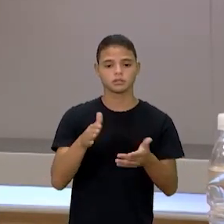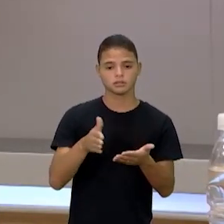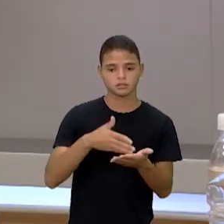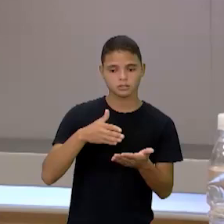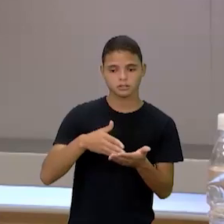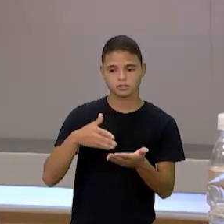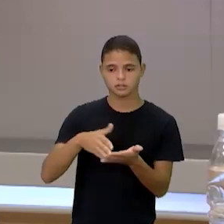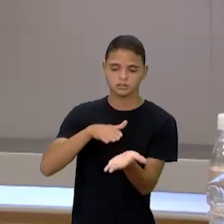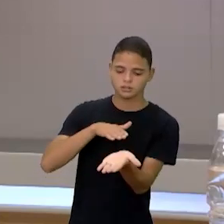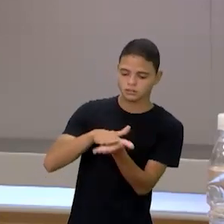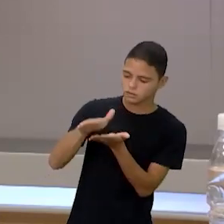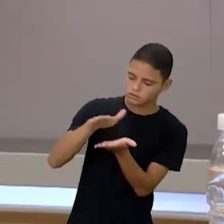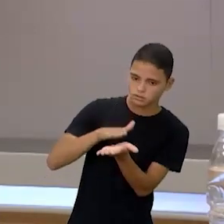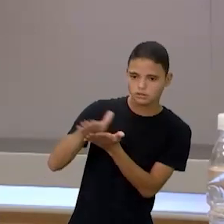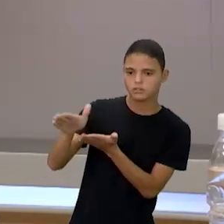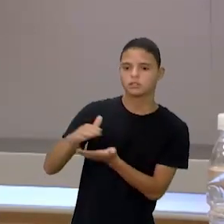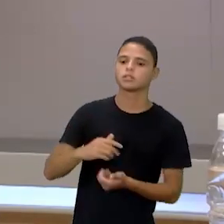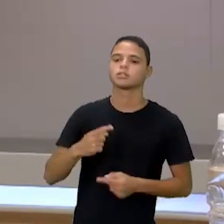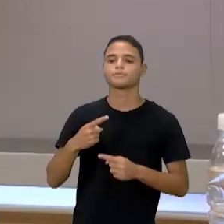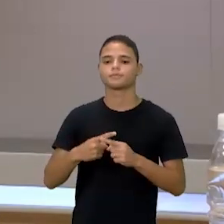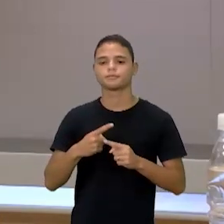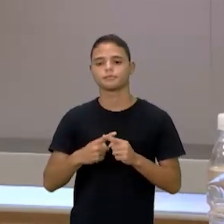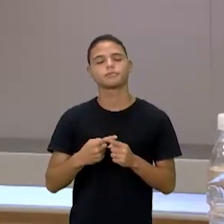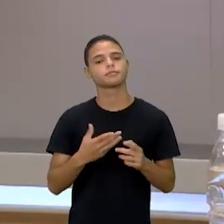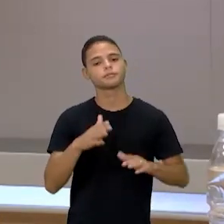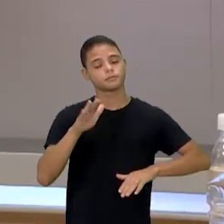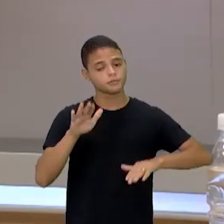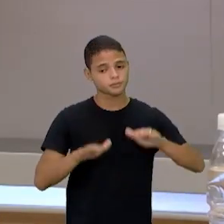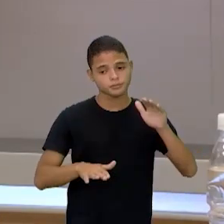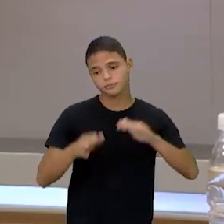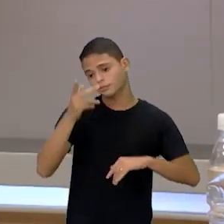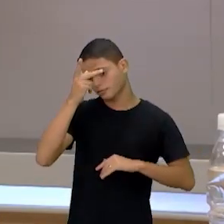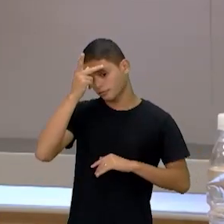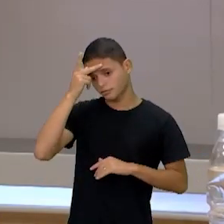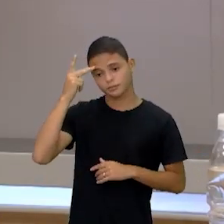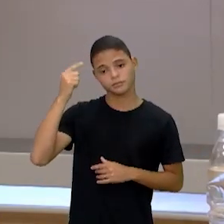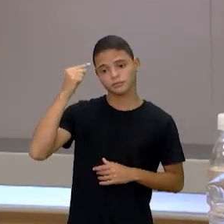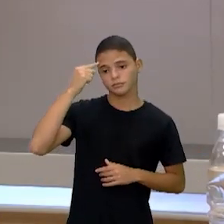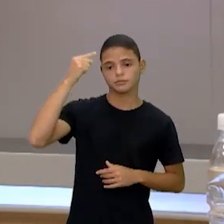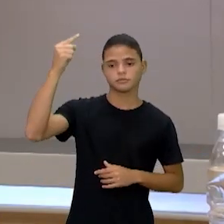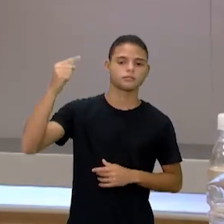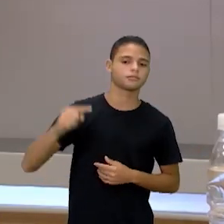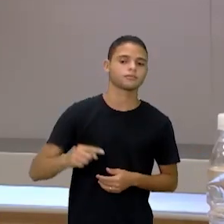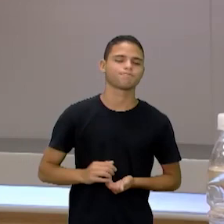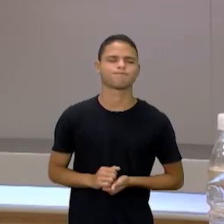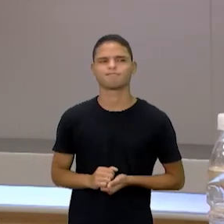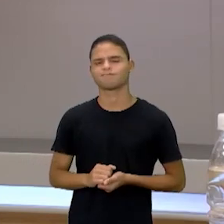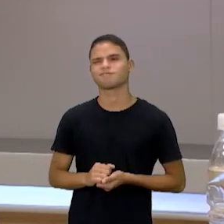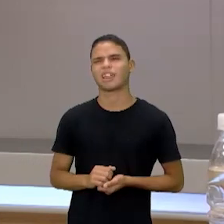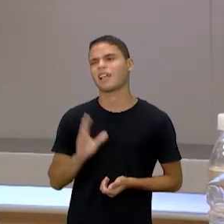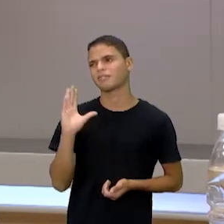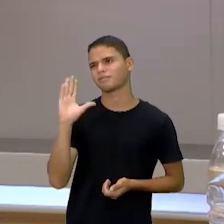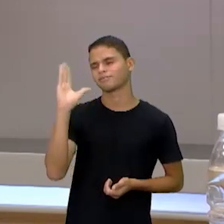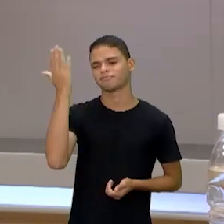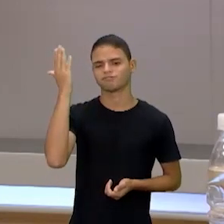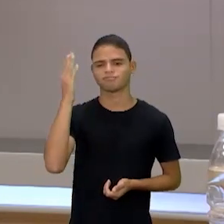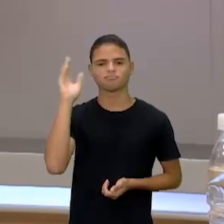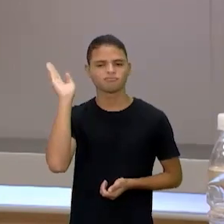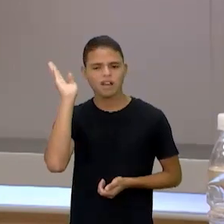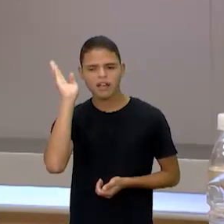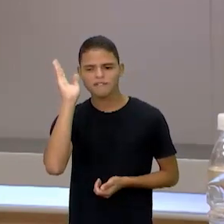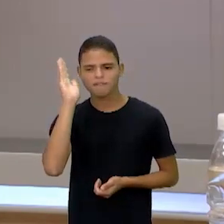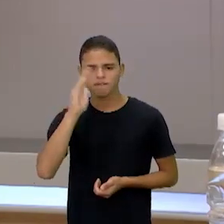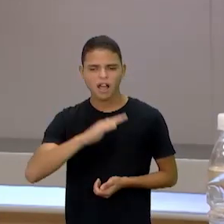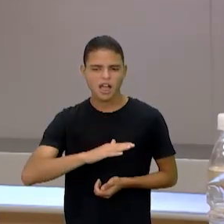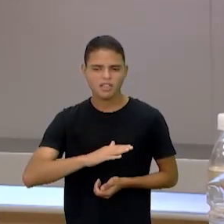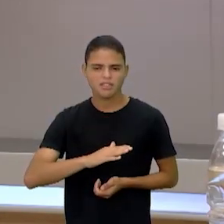dessa pesquisa, porque muitas vezes as pessoas acham aquele mito, né? Imagina que na rede